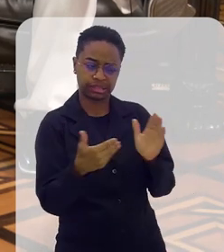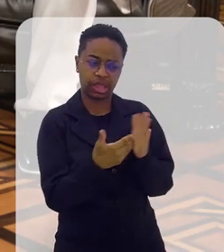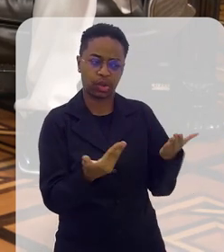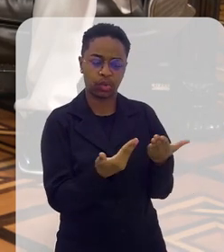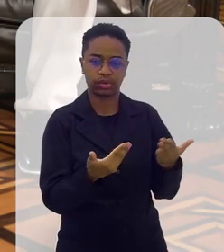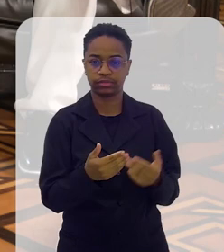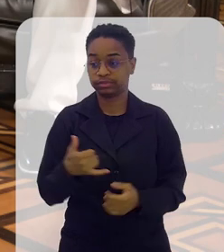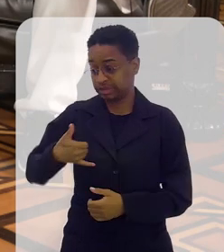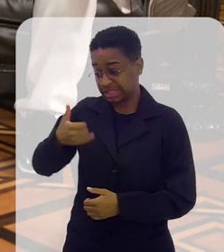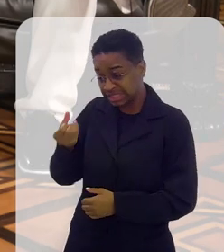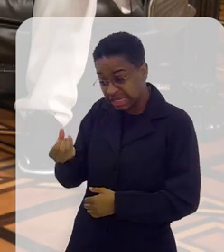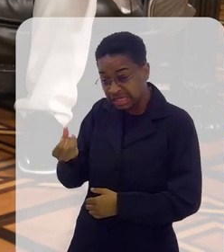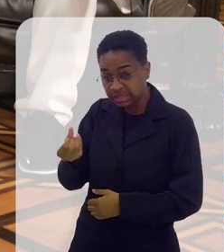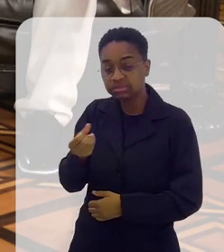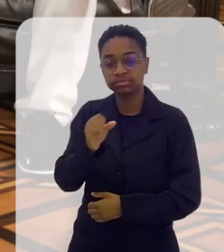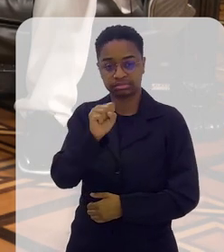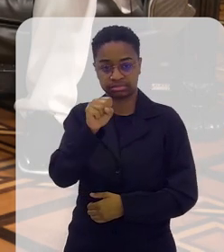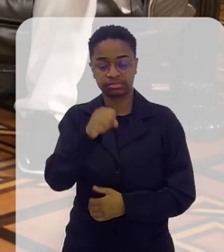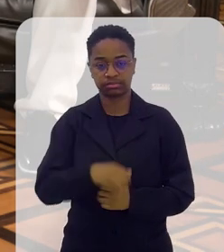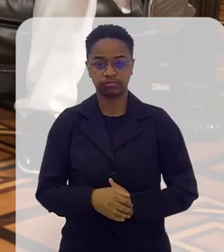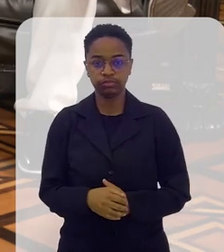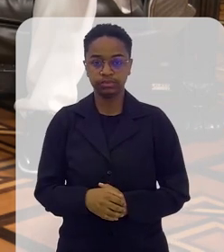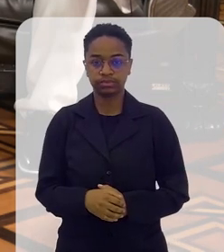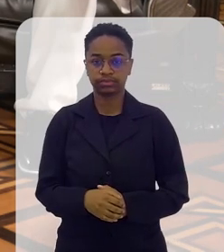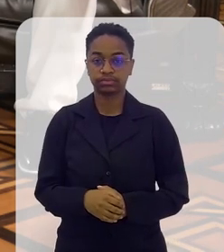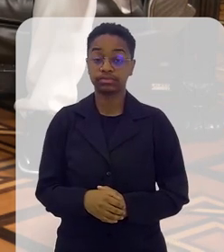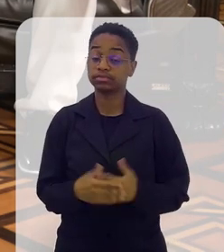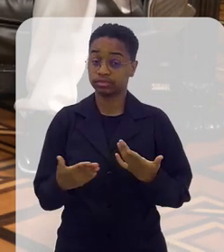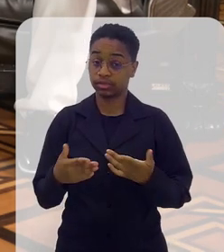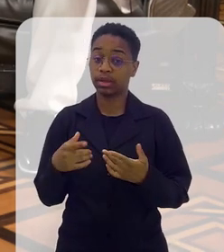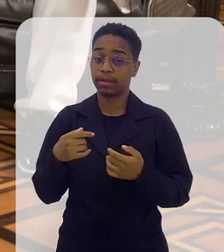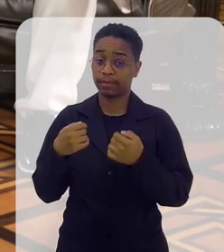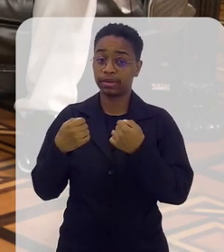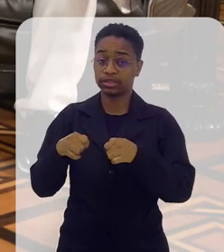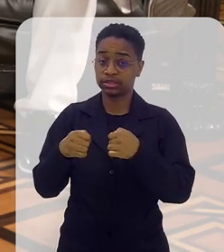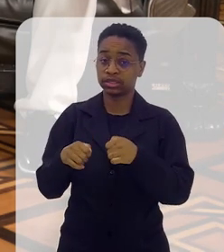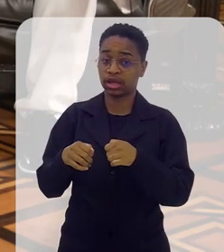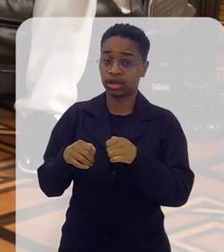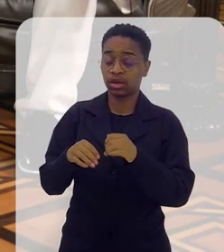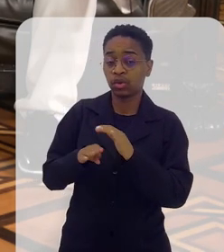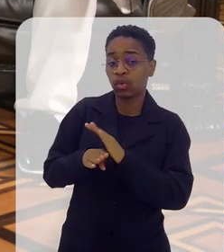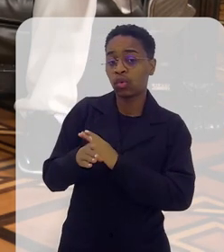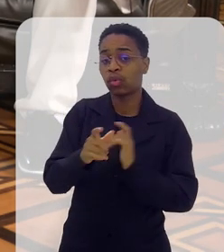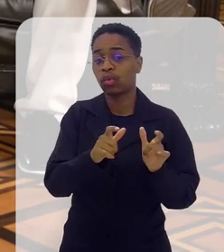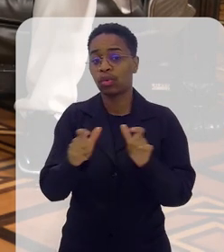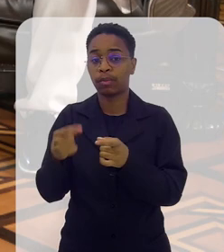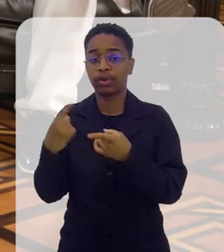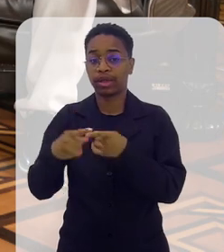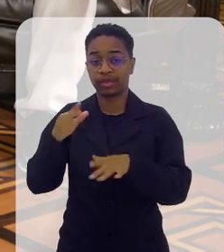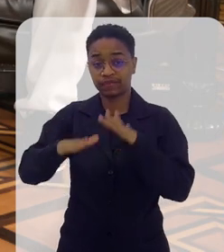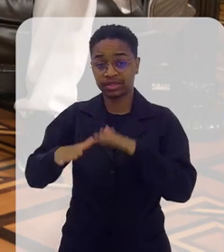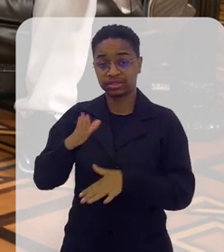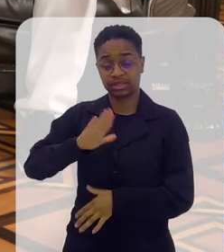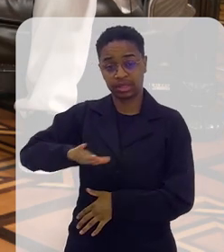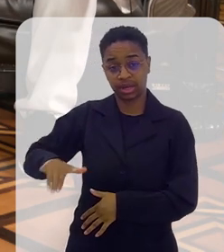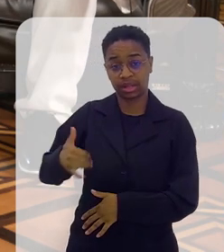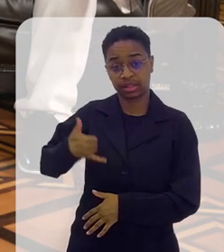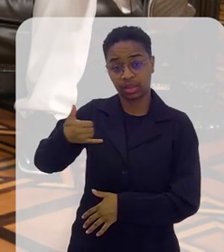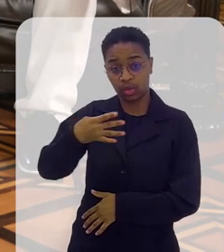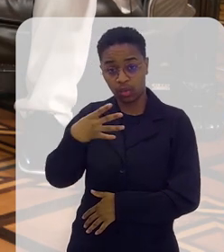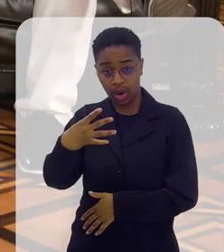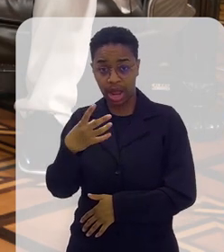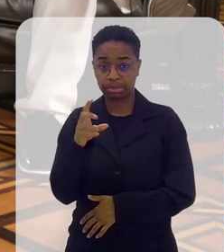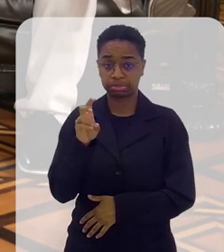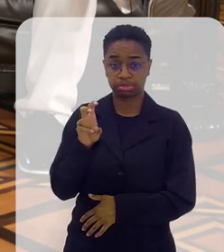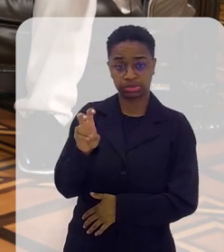Deus. Três anos de idade, é isso mesmo, Jéssica? É, comecei a cantar com 3 anos. Você me lembrou os costumes judaicos, sabe disso, né? Que a criança com 4, 5 anos de idade é retirada da